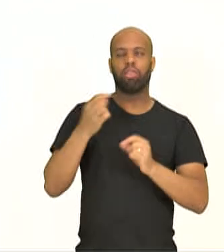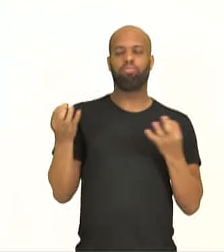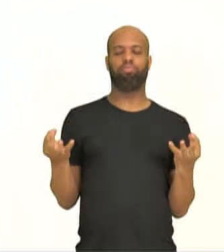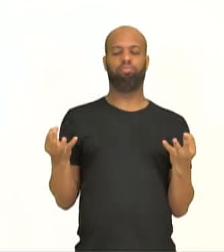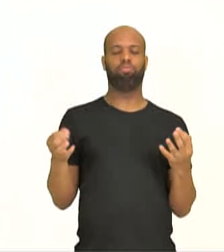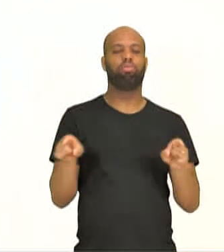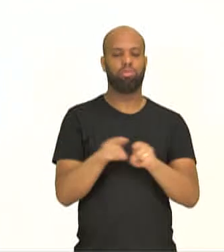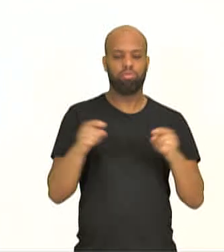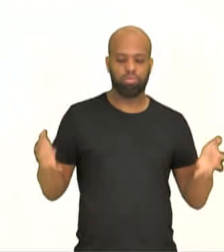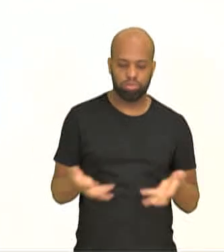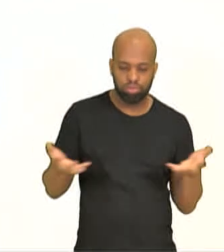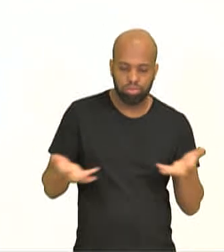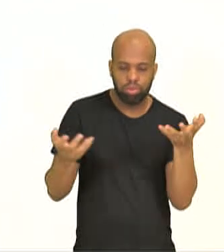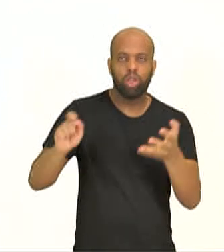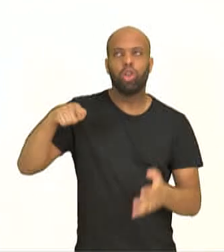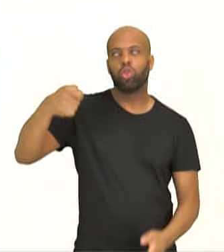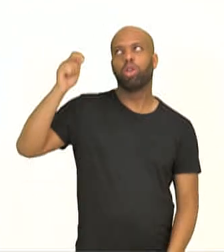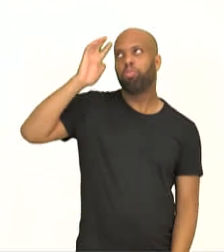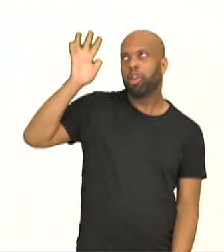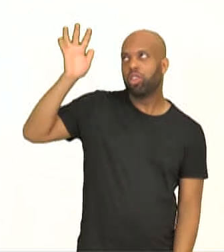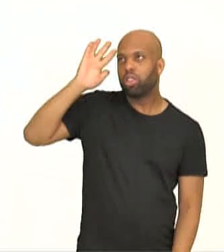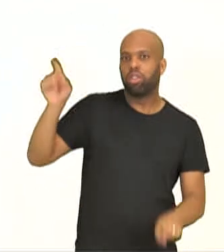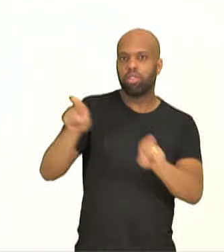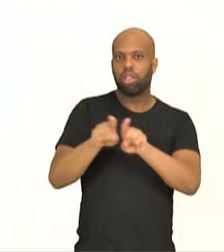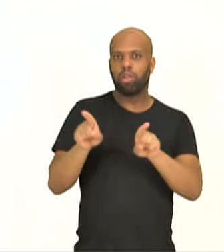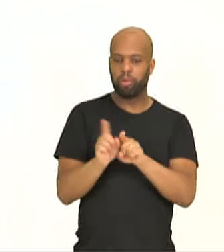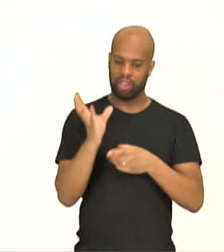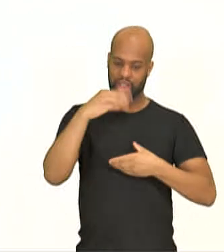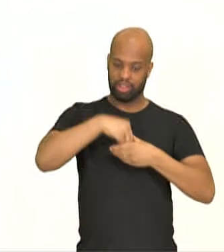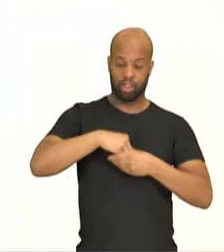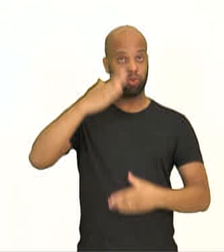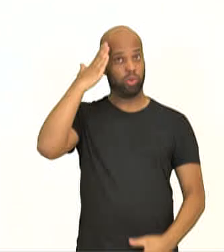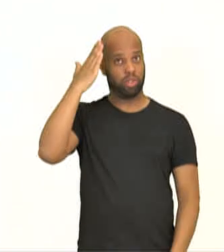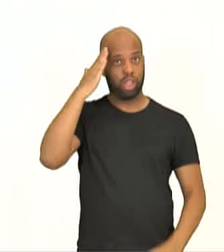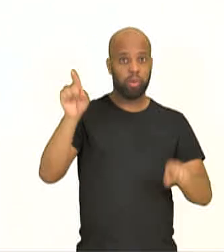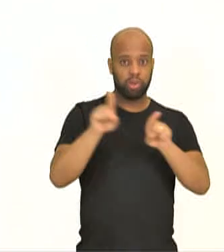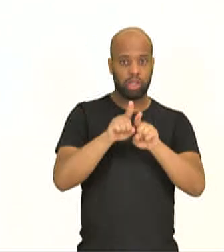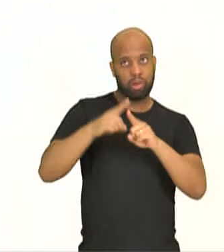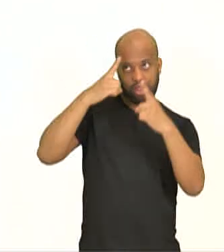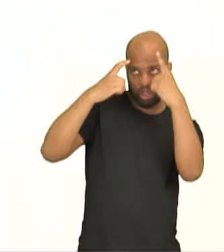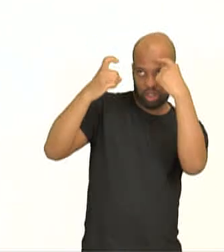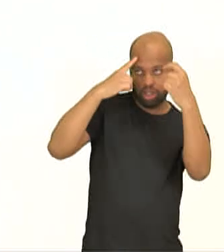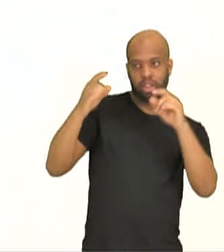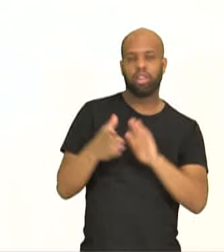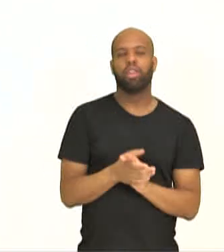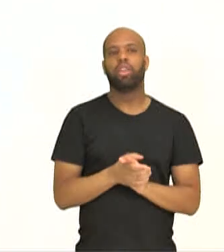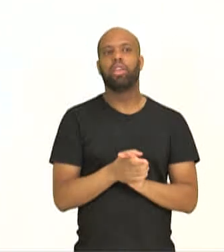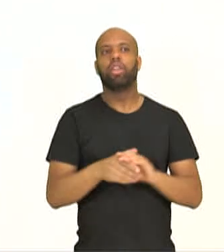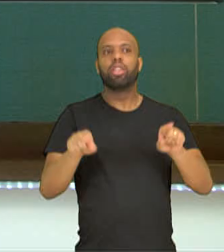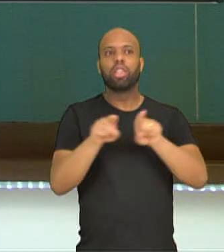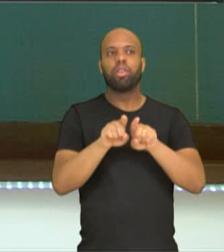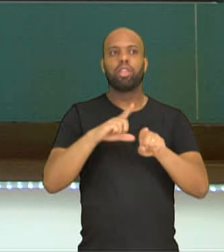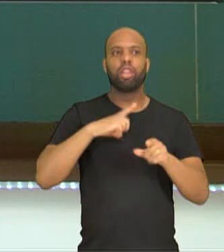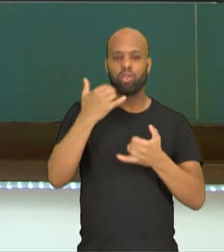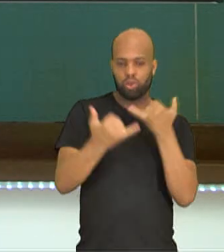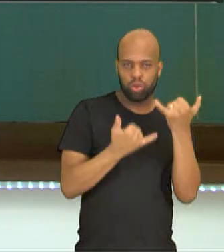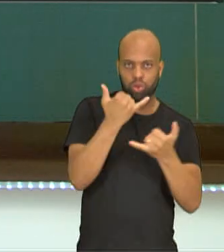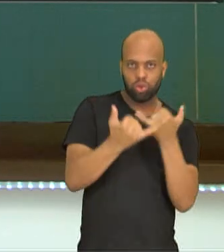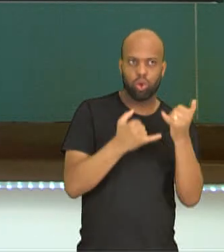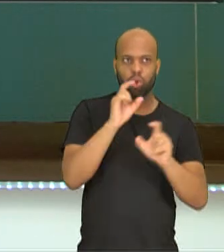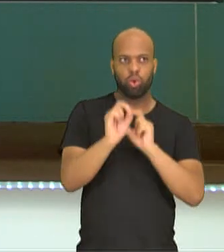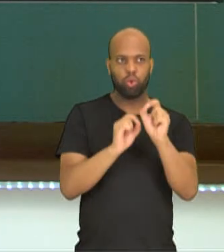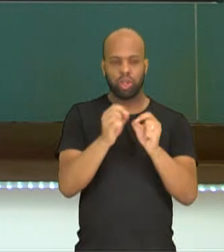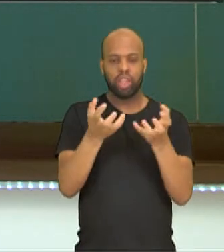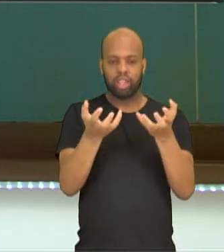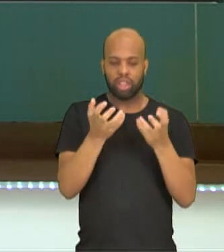Eles estimulam muito a questão da imaginação, intuição, criatividade. E os jogos de fechamento, que eles servem para